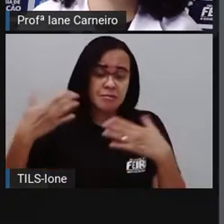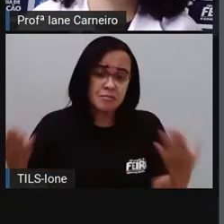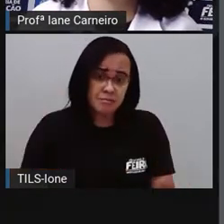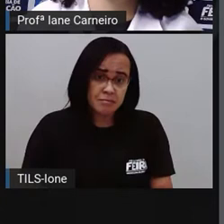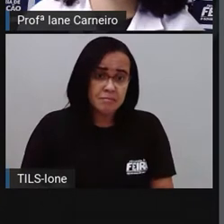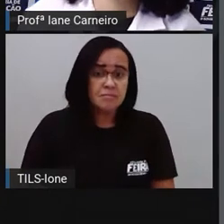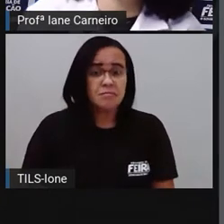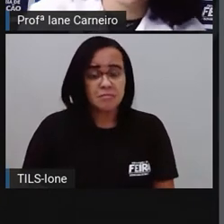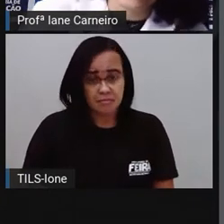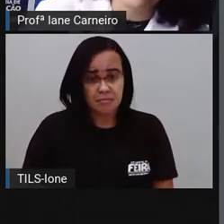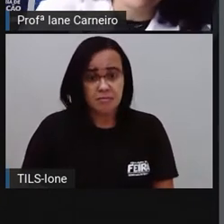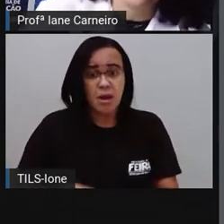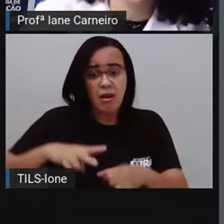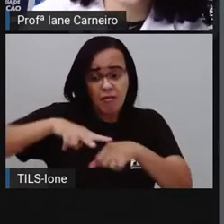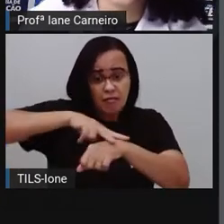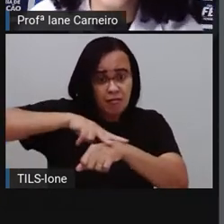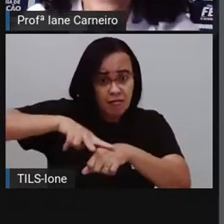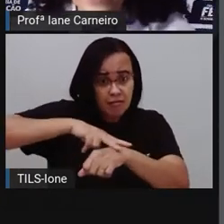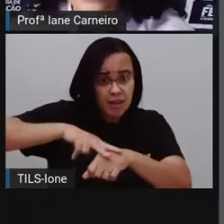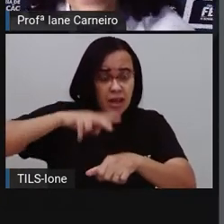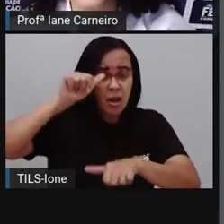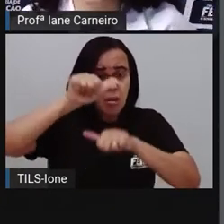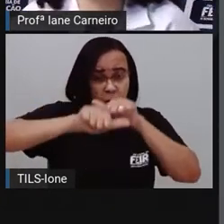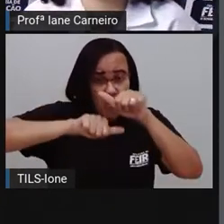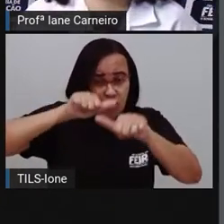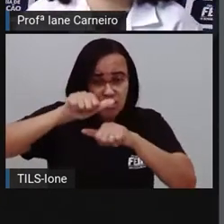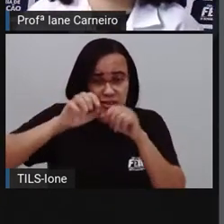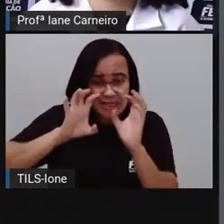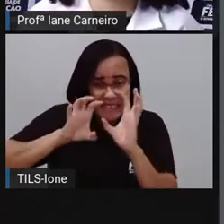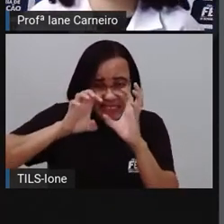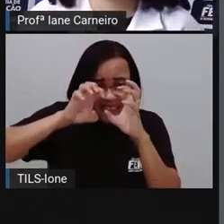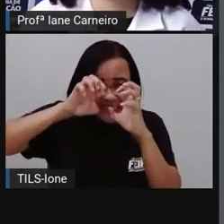De verde para encarnado.